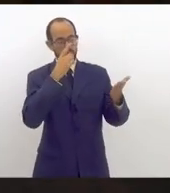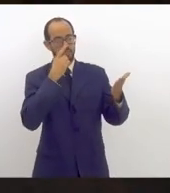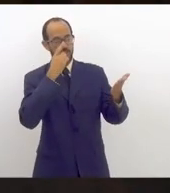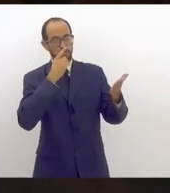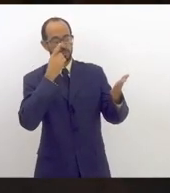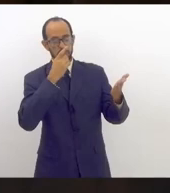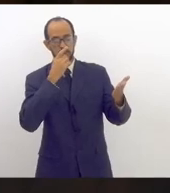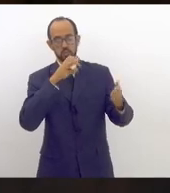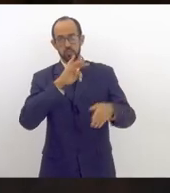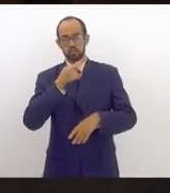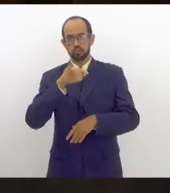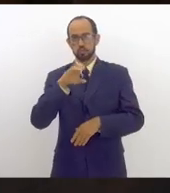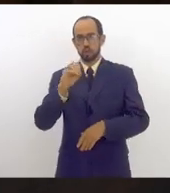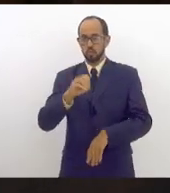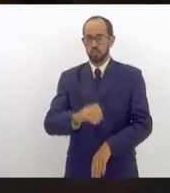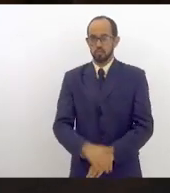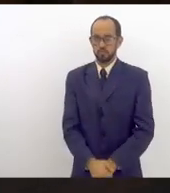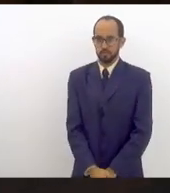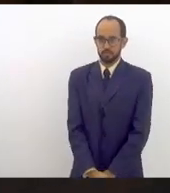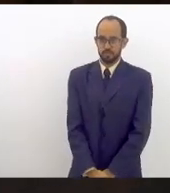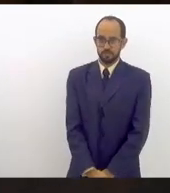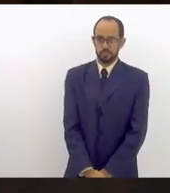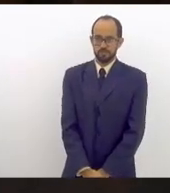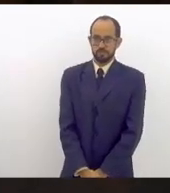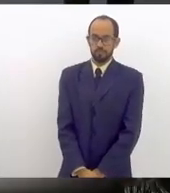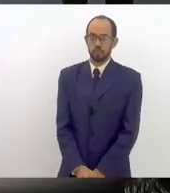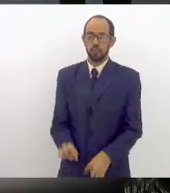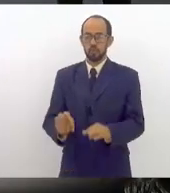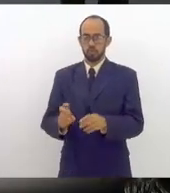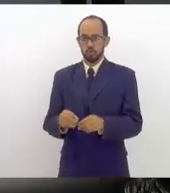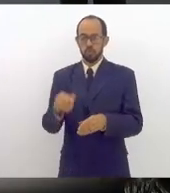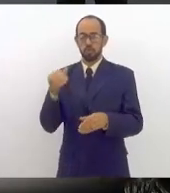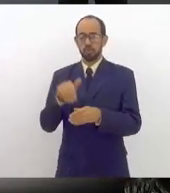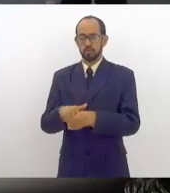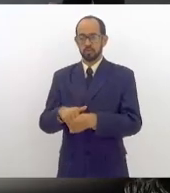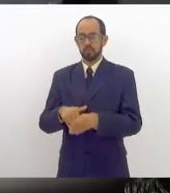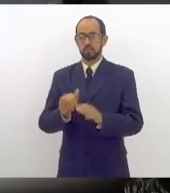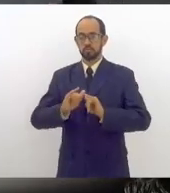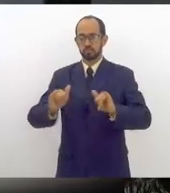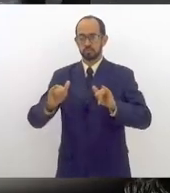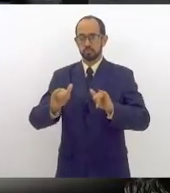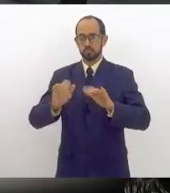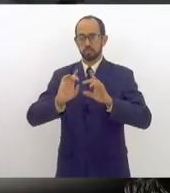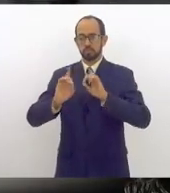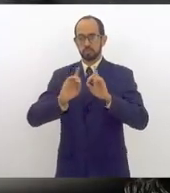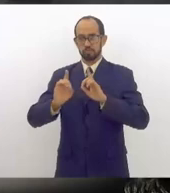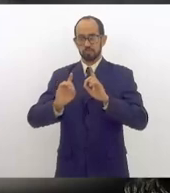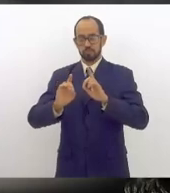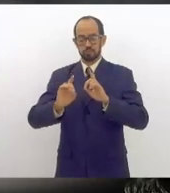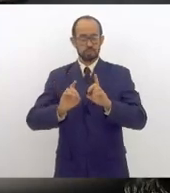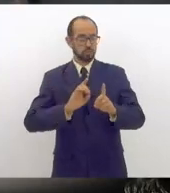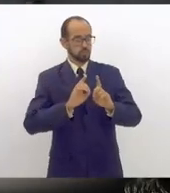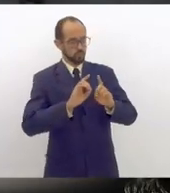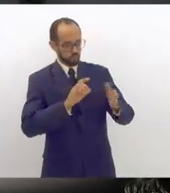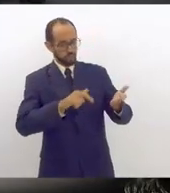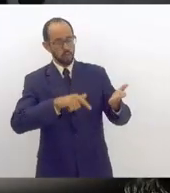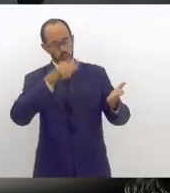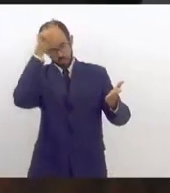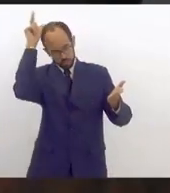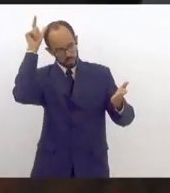deputado Chico Machado. Os pareceres emitidos em discussão. Para discutir, deputado Luiz